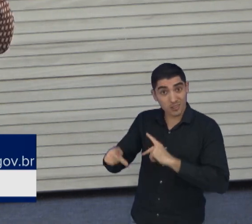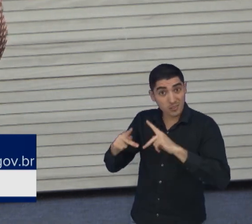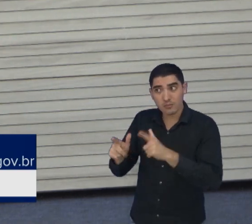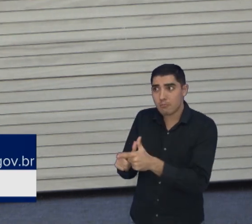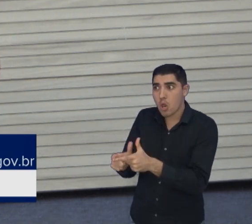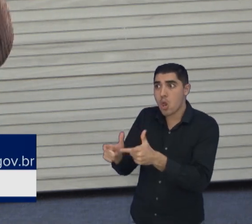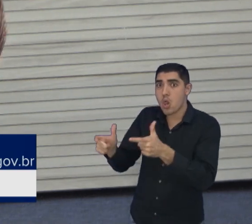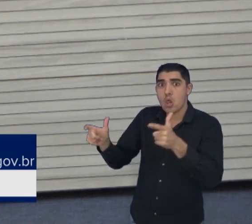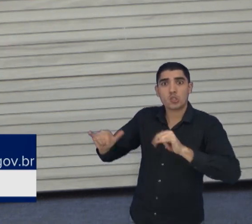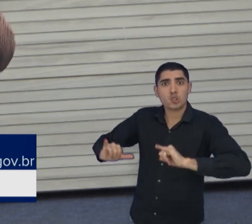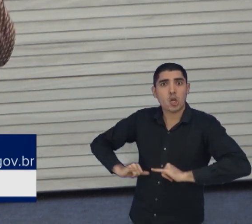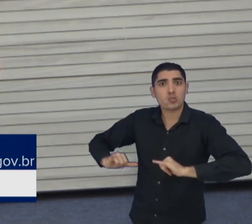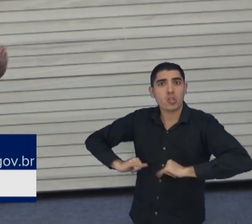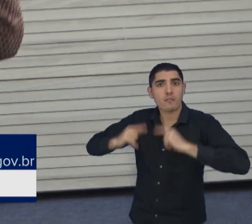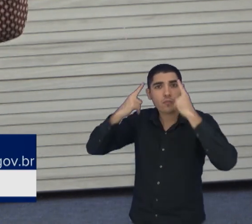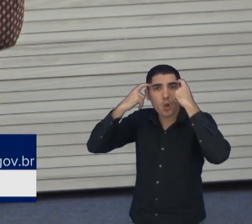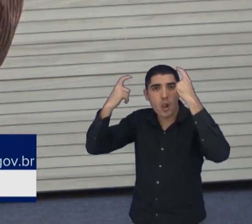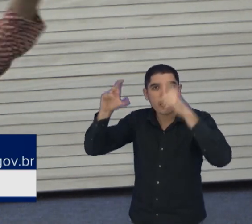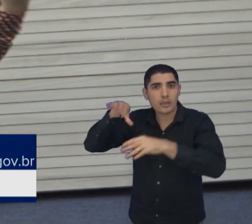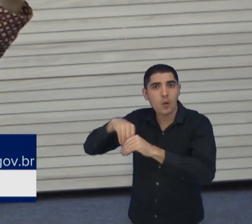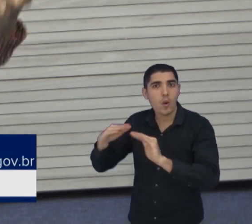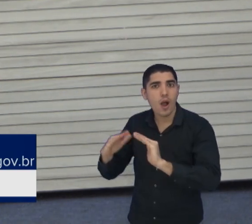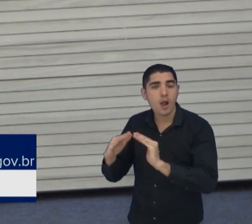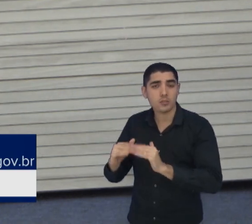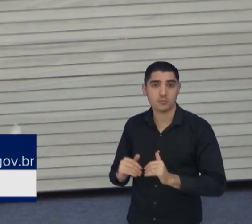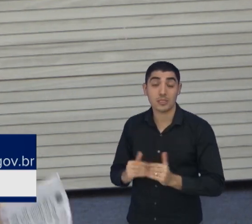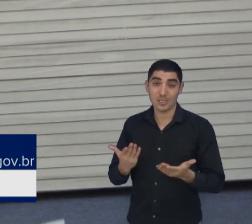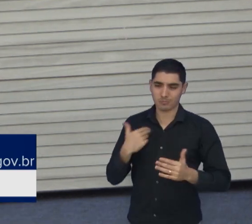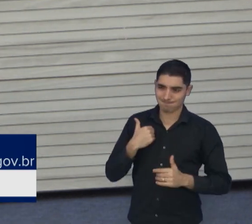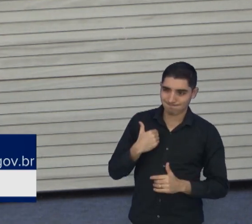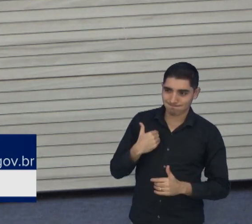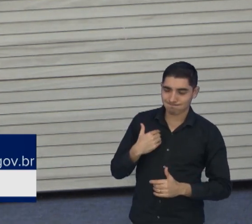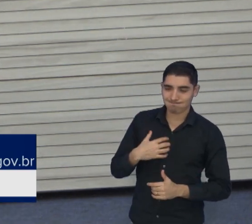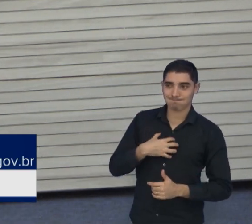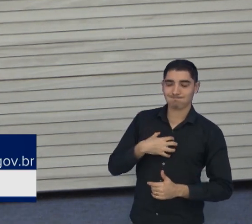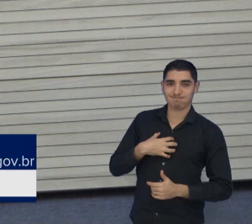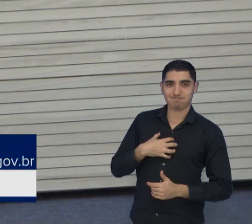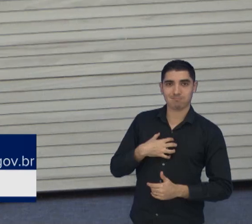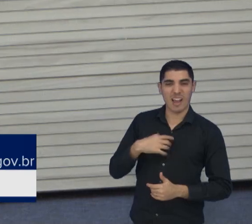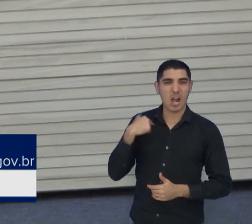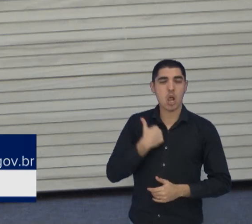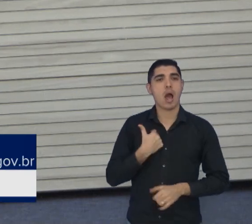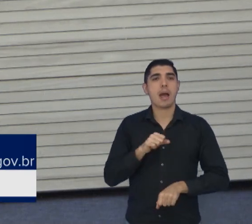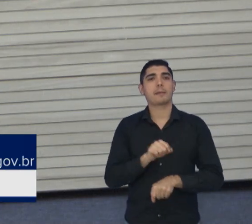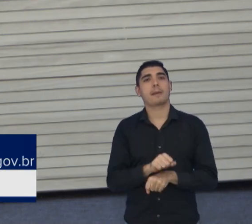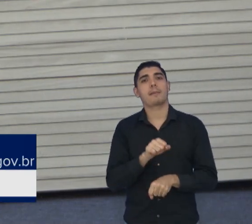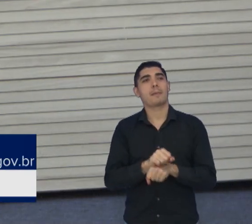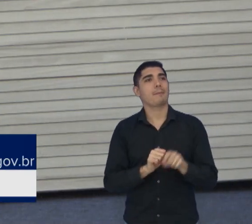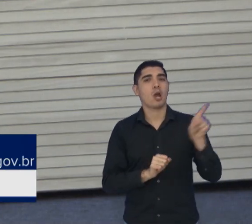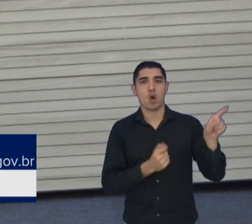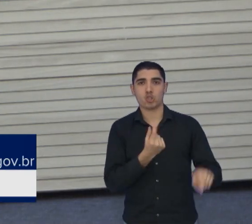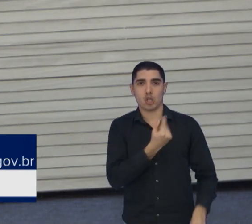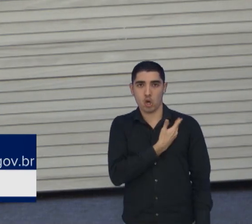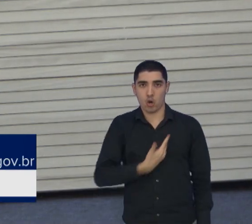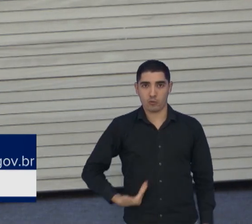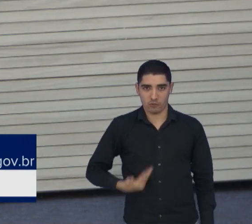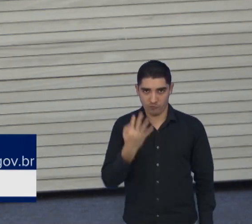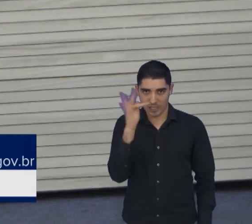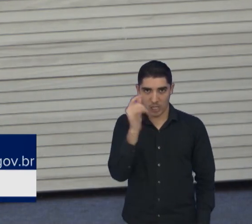Então, exatamente olhando para esse número que crescente, não dá para ficarmos esperando só o dinheiro do governo federal